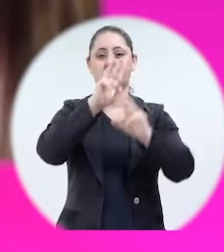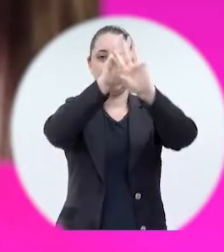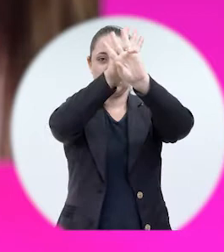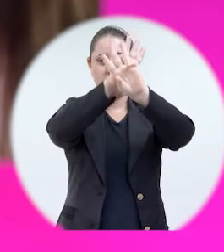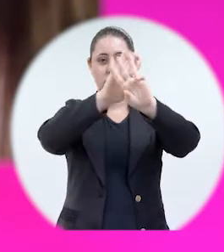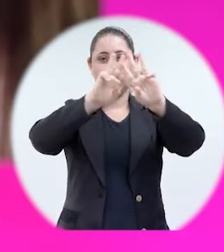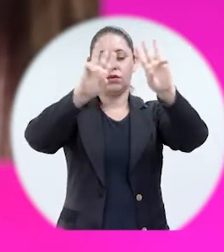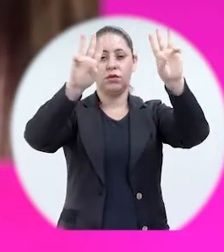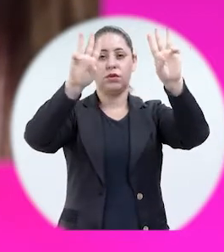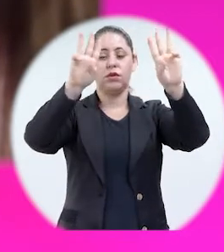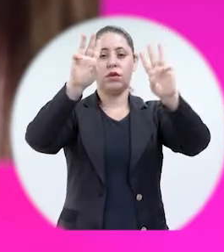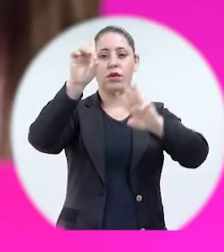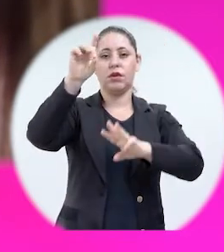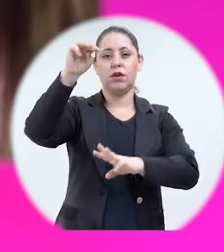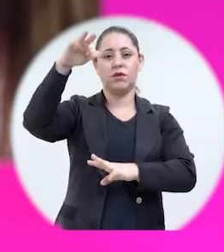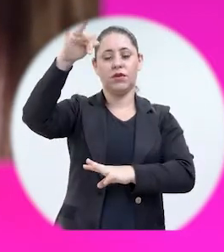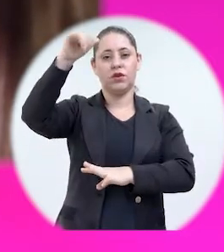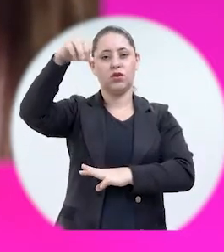possível pelo